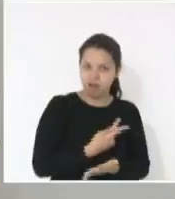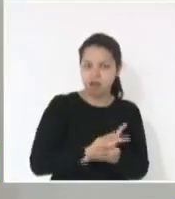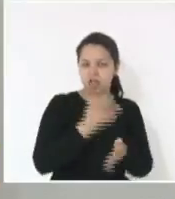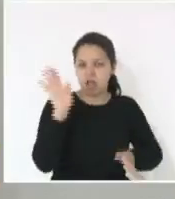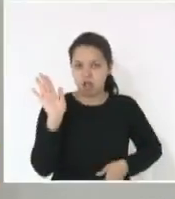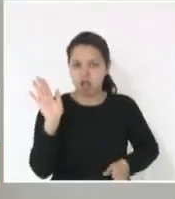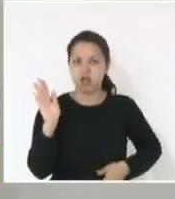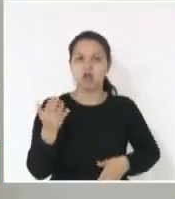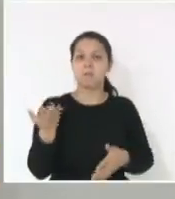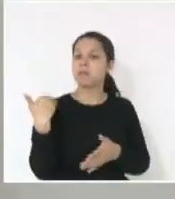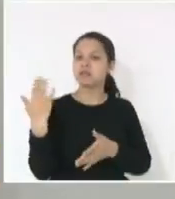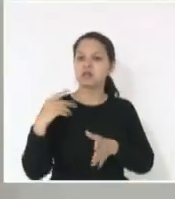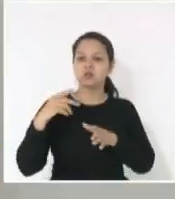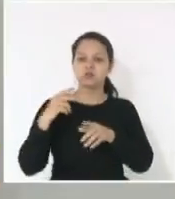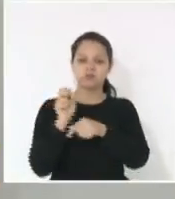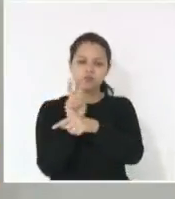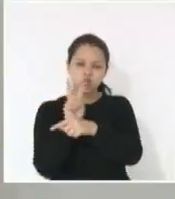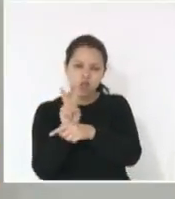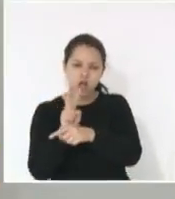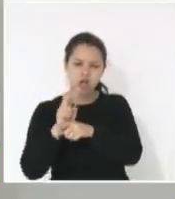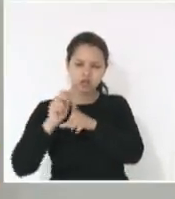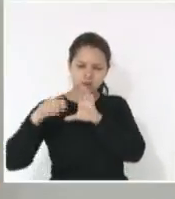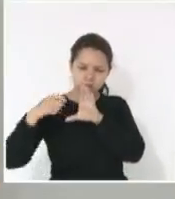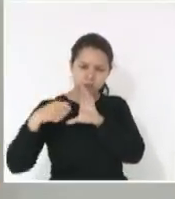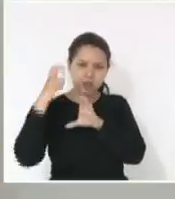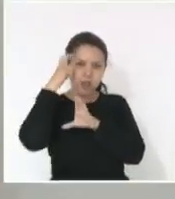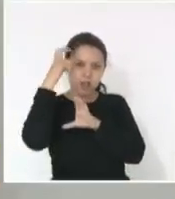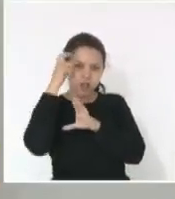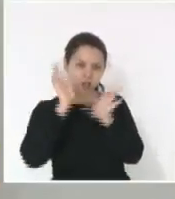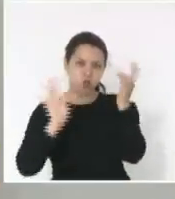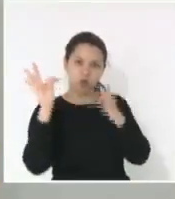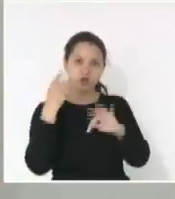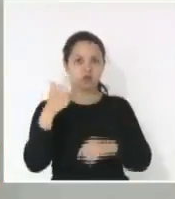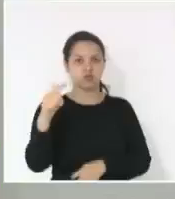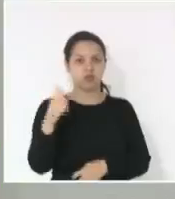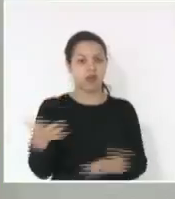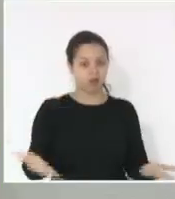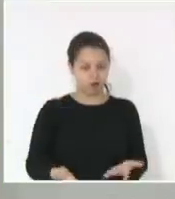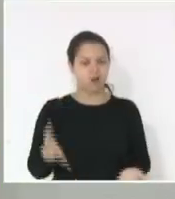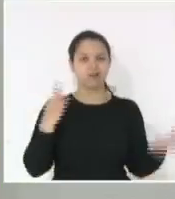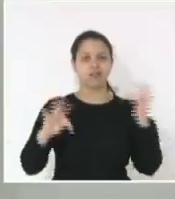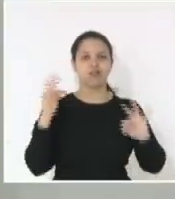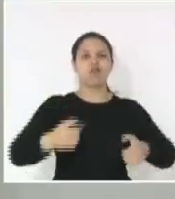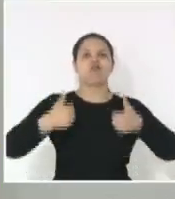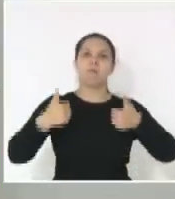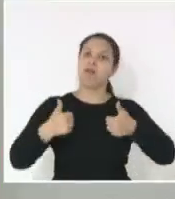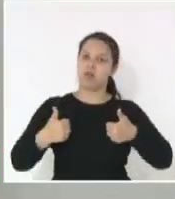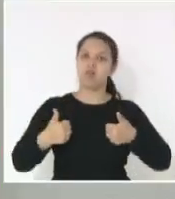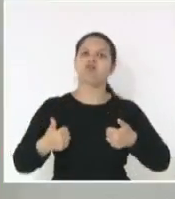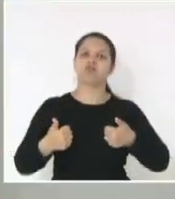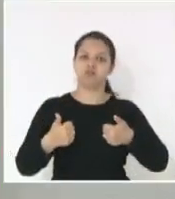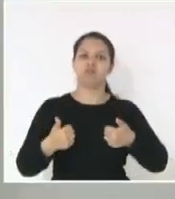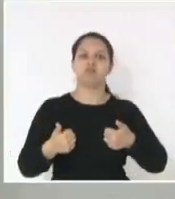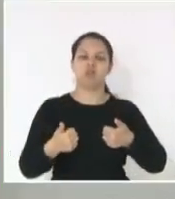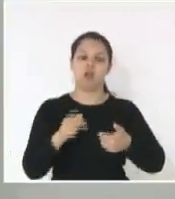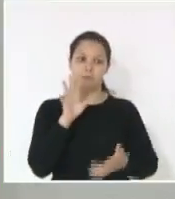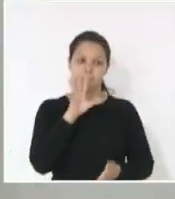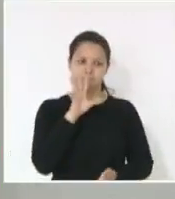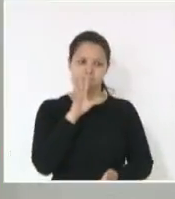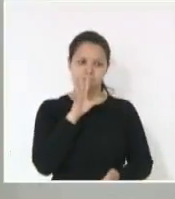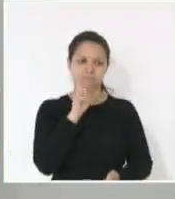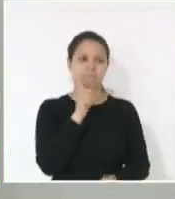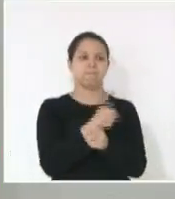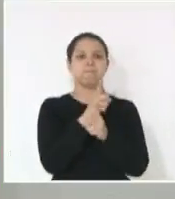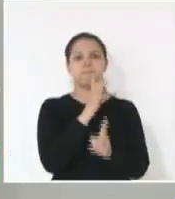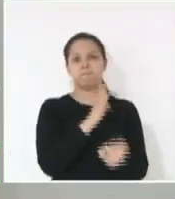inteligência da segurança pública atuando como tem atuado. Então, quanto mais nós sufocarmos